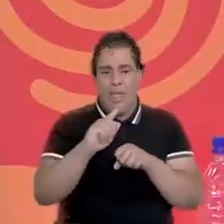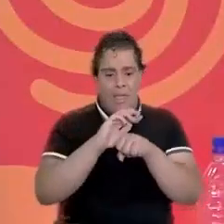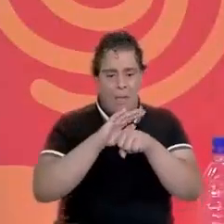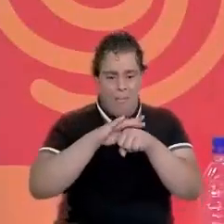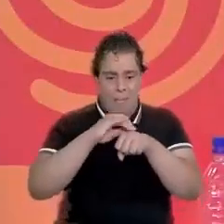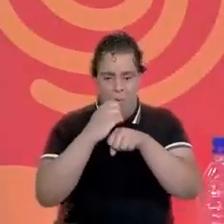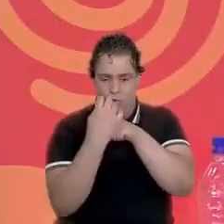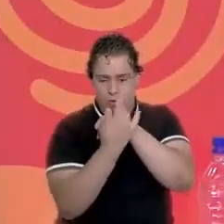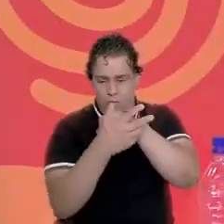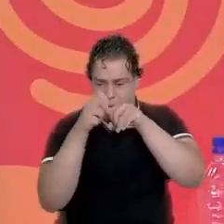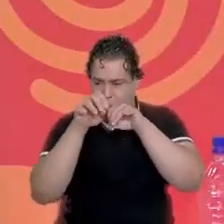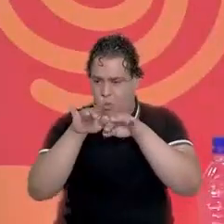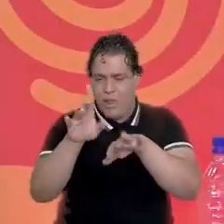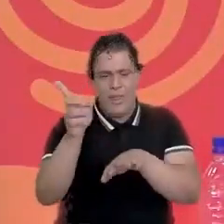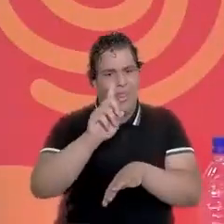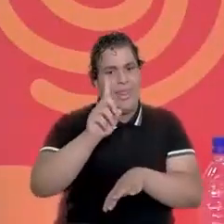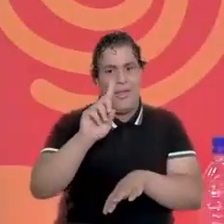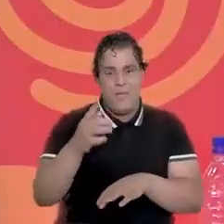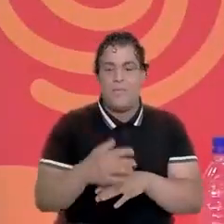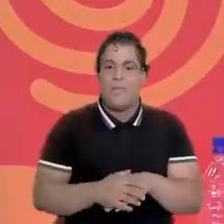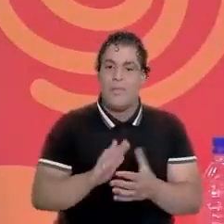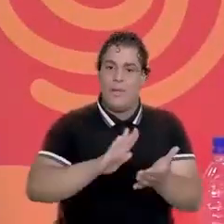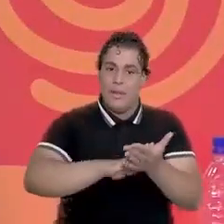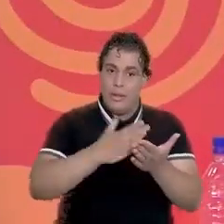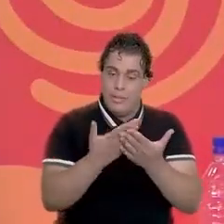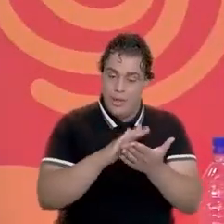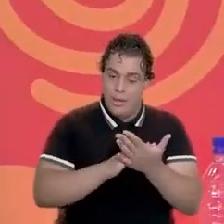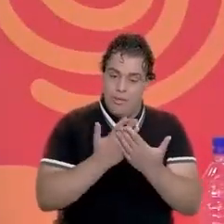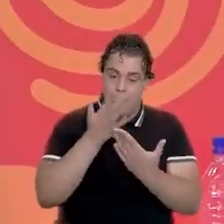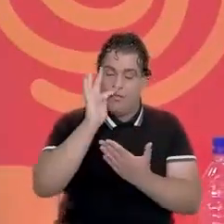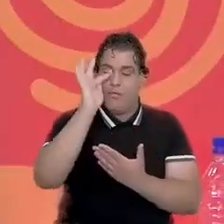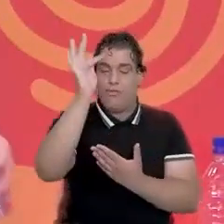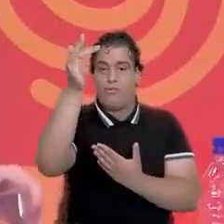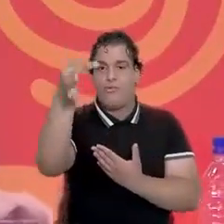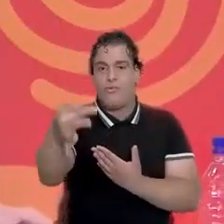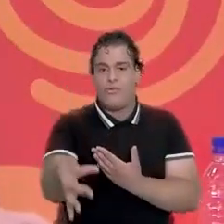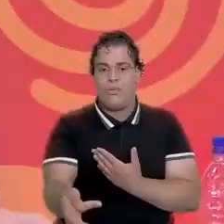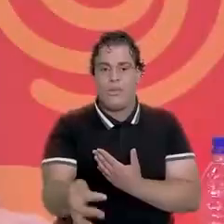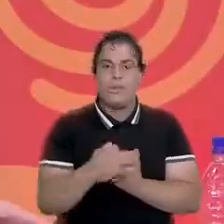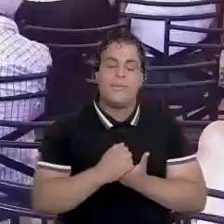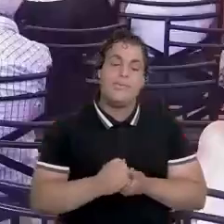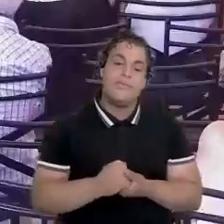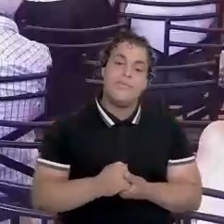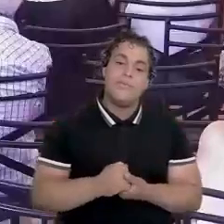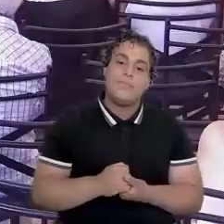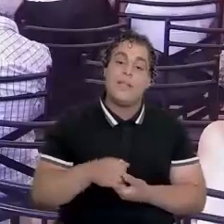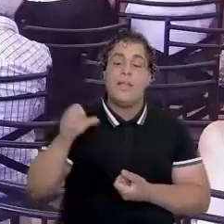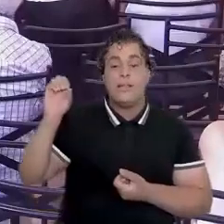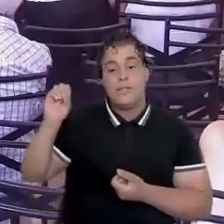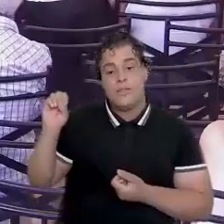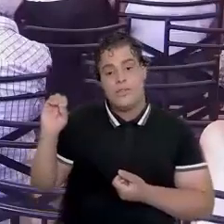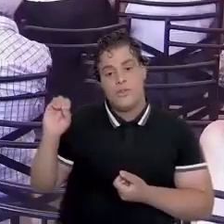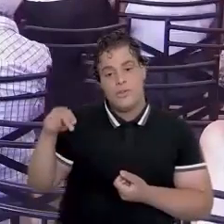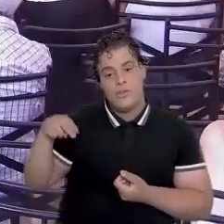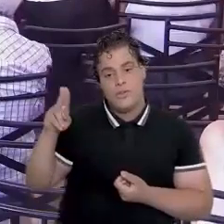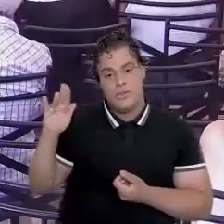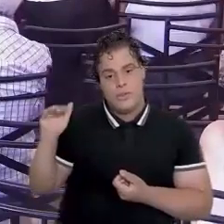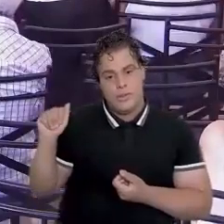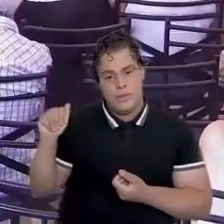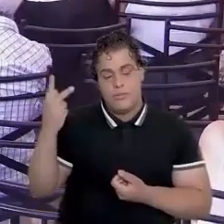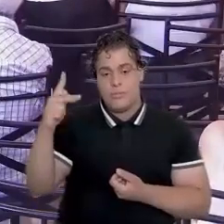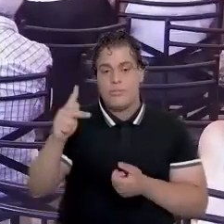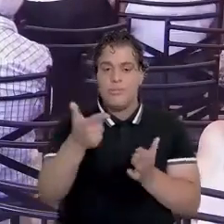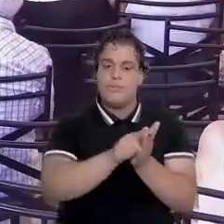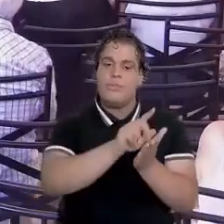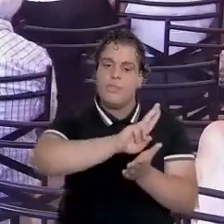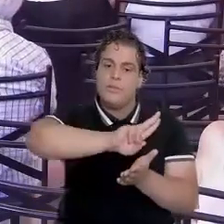Deus. Que tenha outras interpretações futuras com outros momentos. Ô, Sônia, o seu livro ele